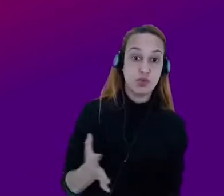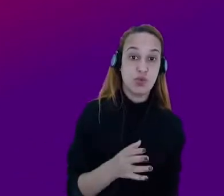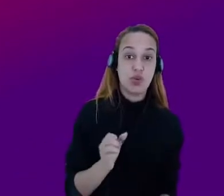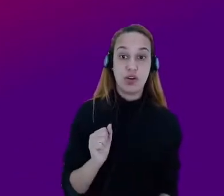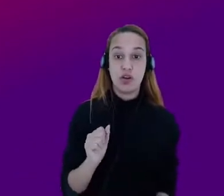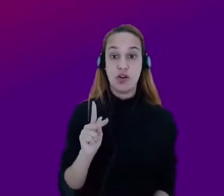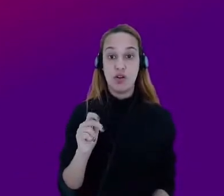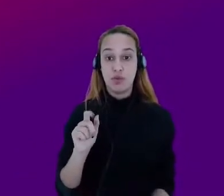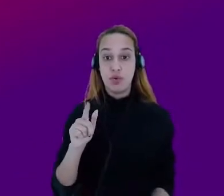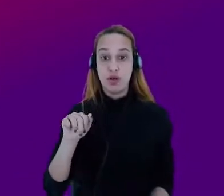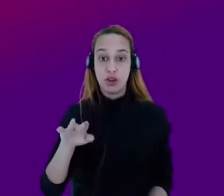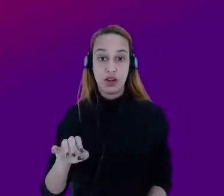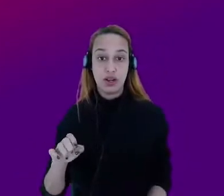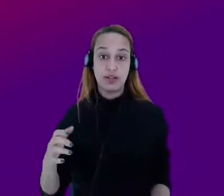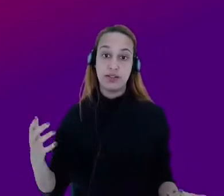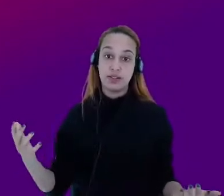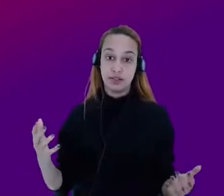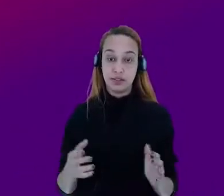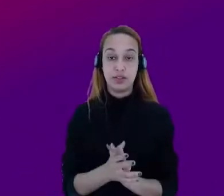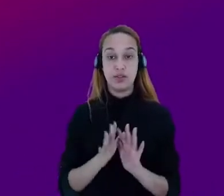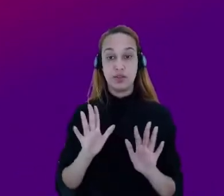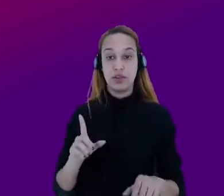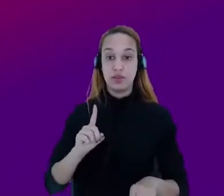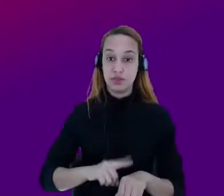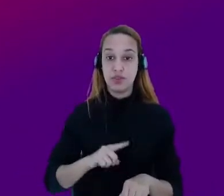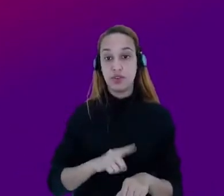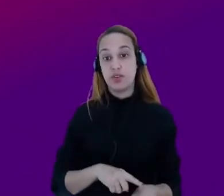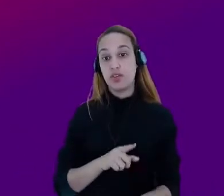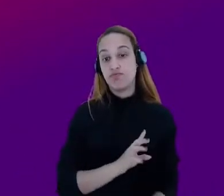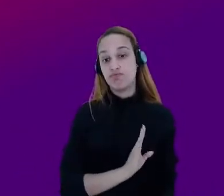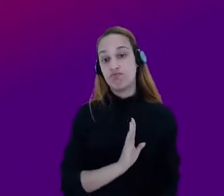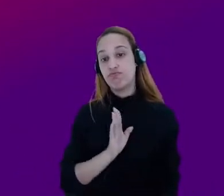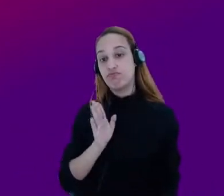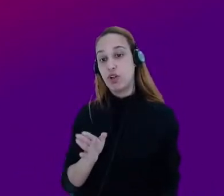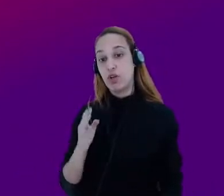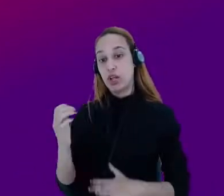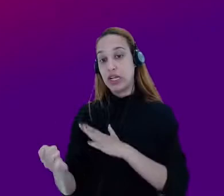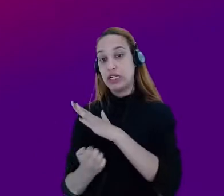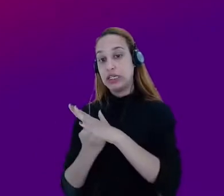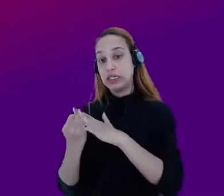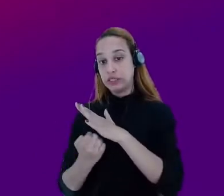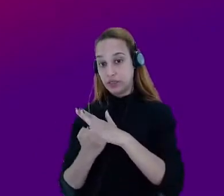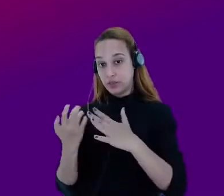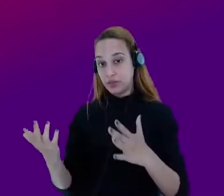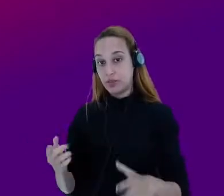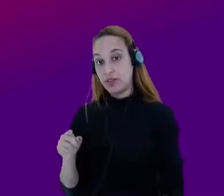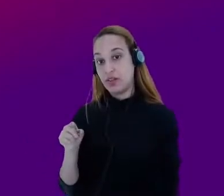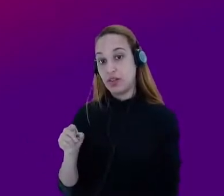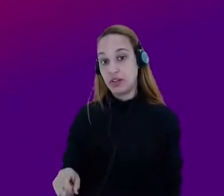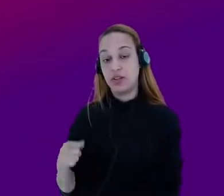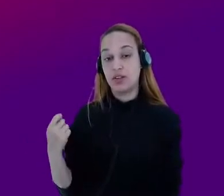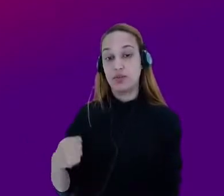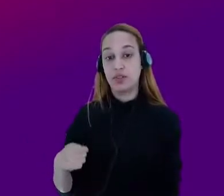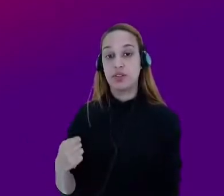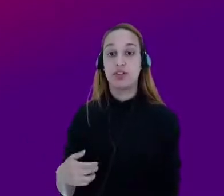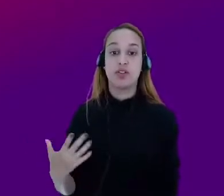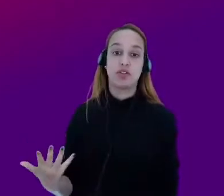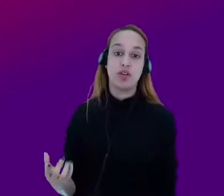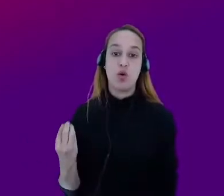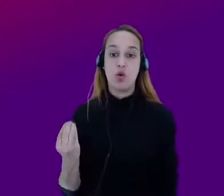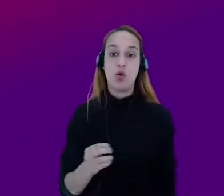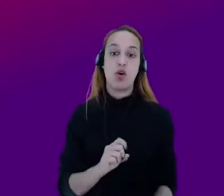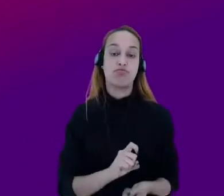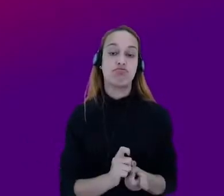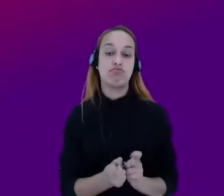né? Mas quando você vai para uma empresa, já é diferente. O ponto de vista tem que ser como que nós vamos adaptar as